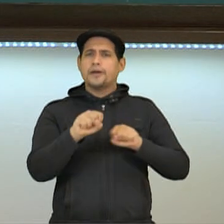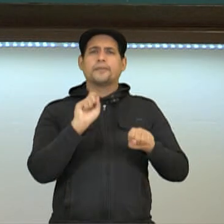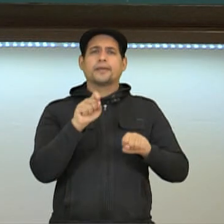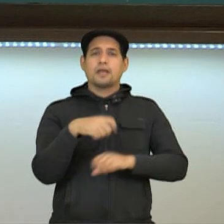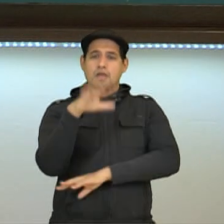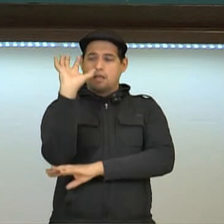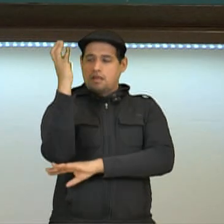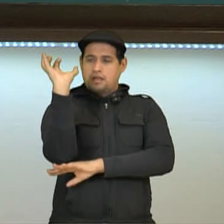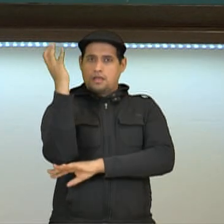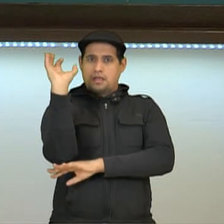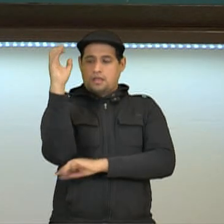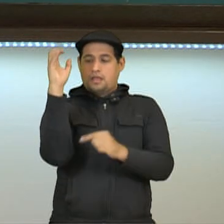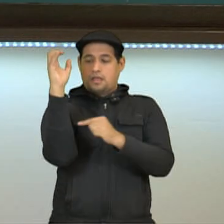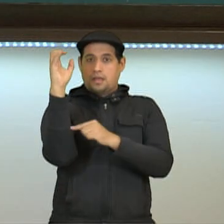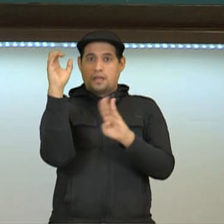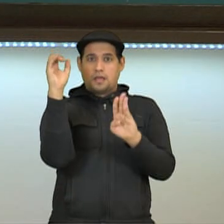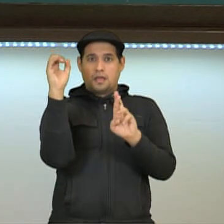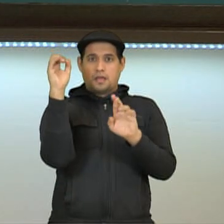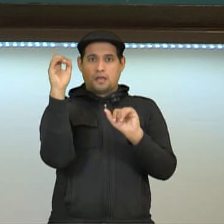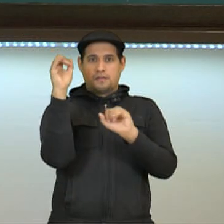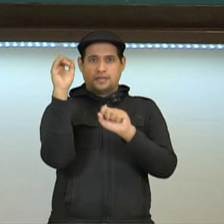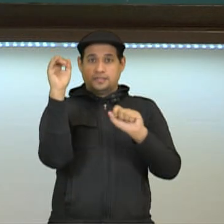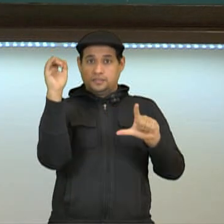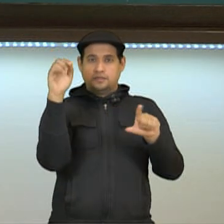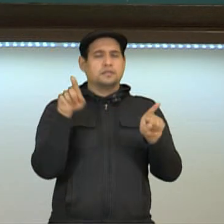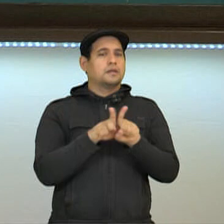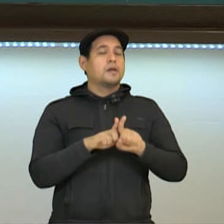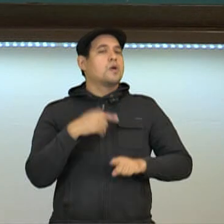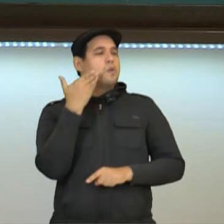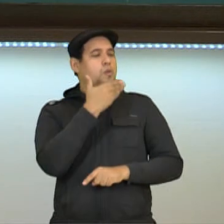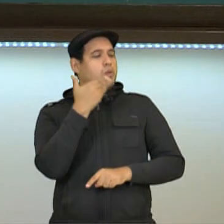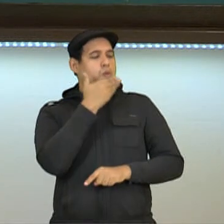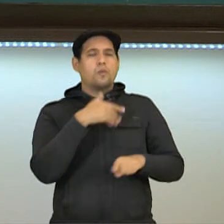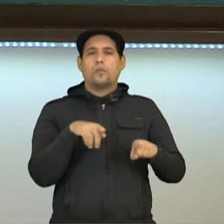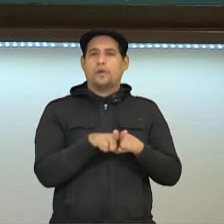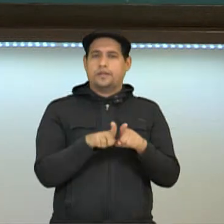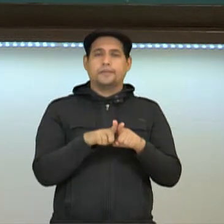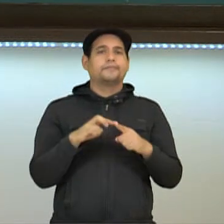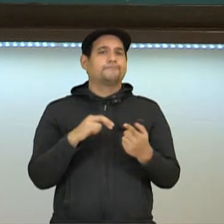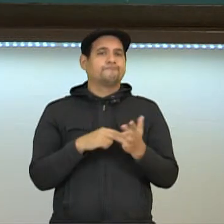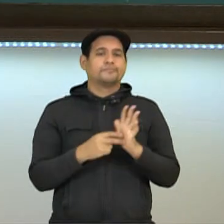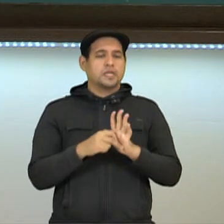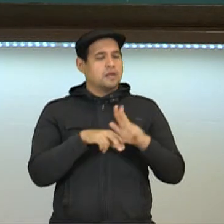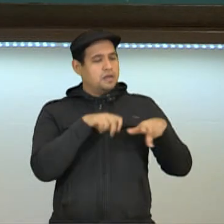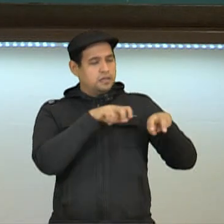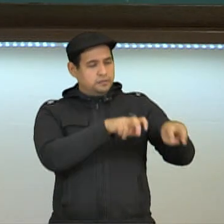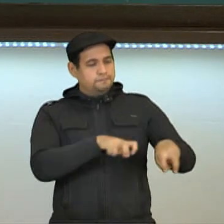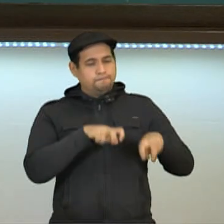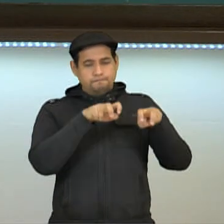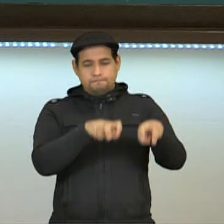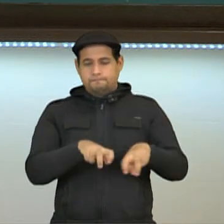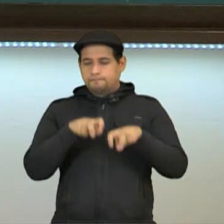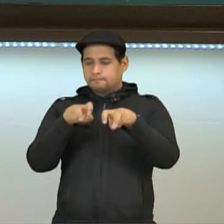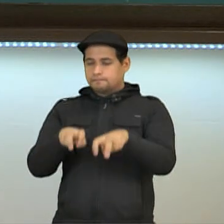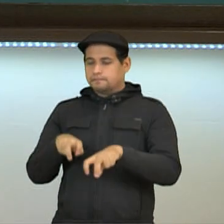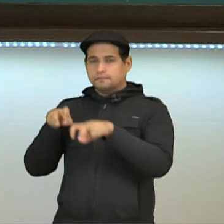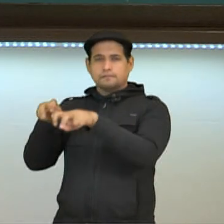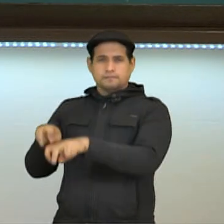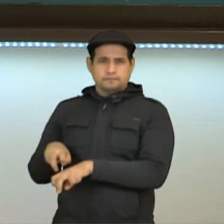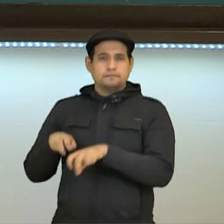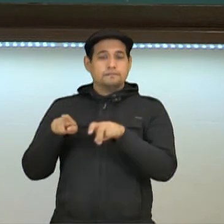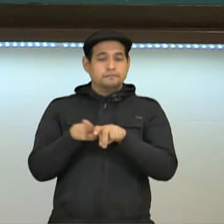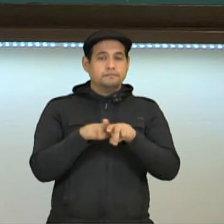pau-brasil, posteriormente o açúcar, né, que era cultivado aqui especificamente